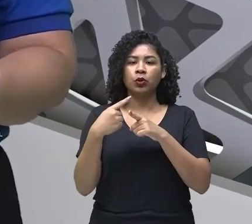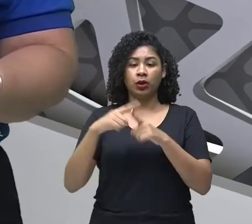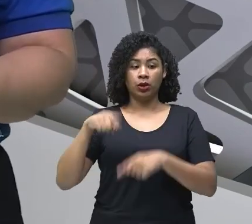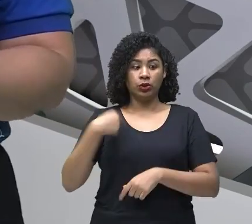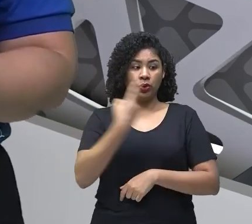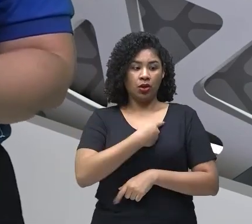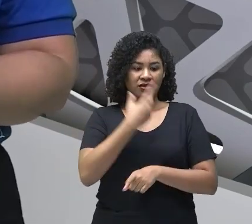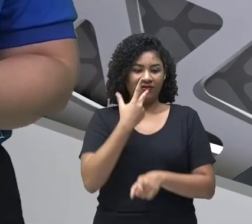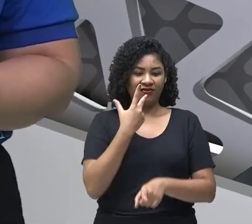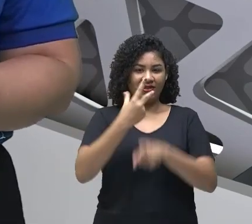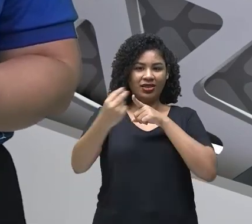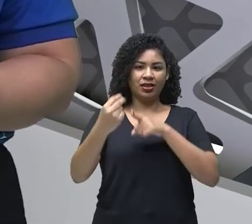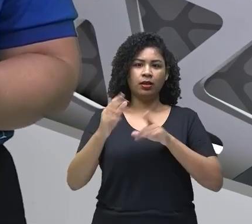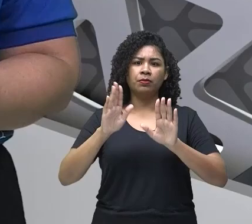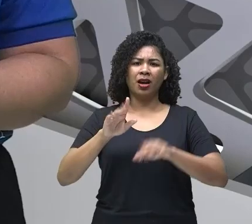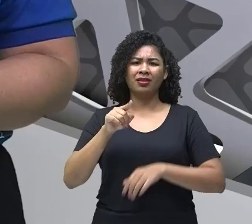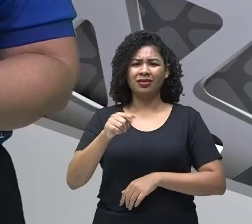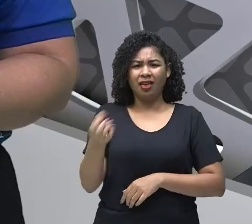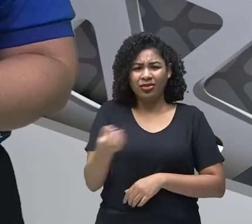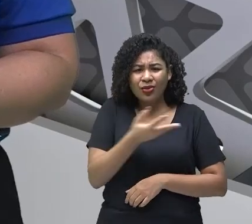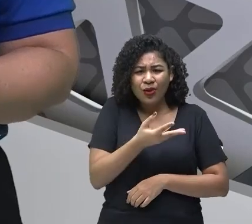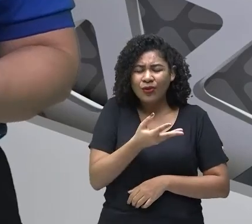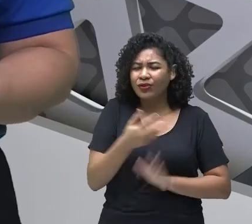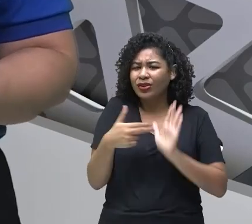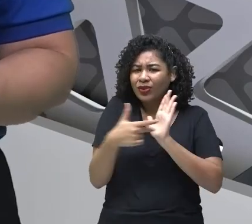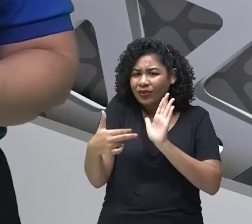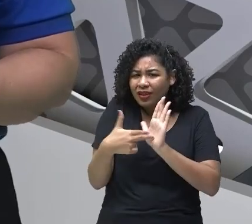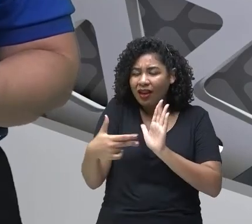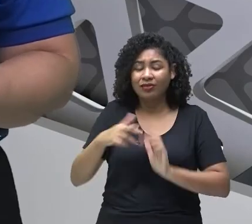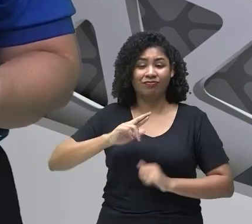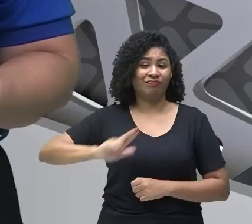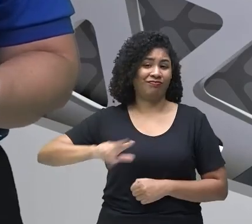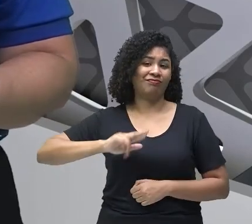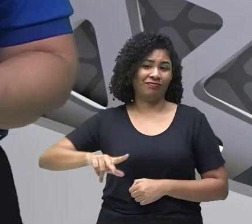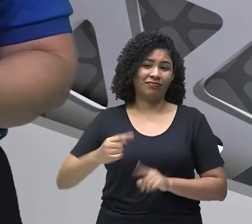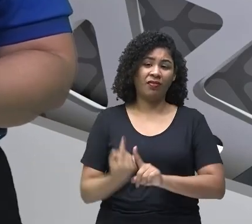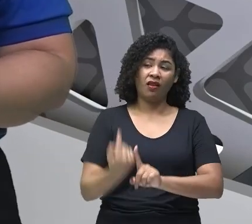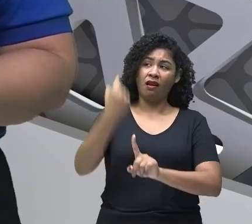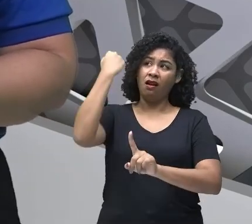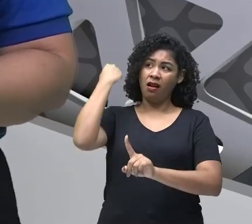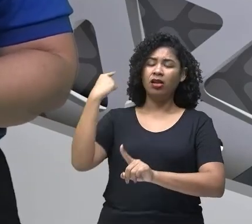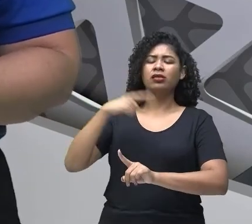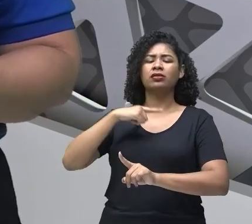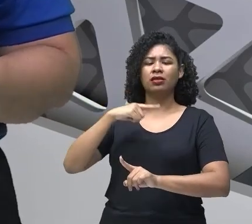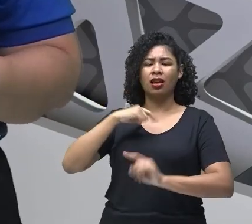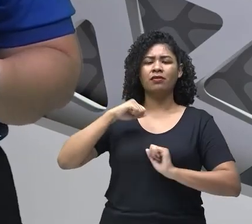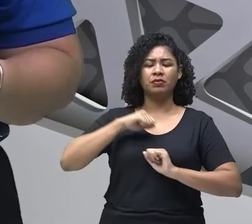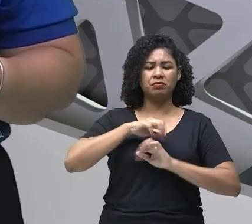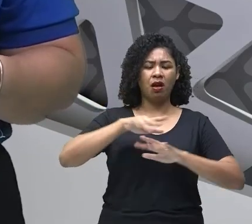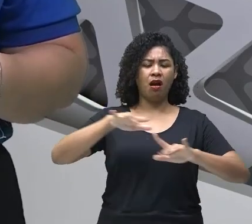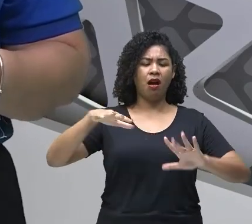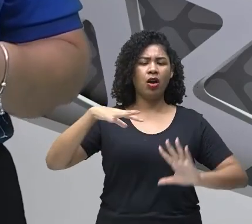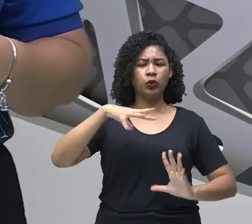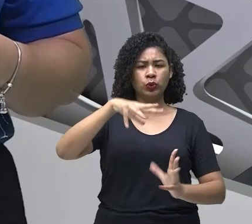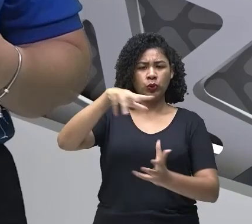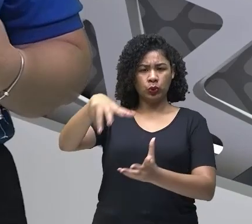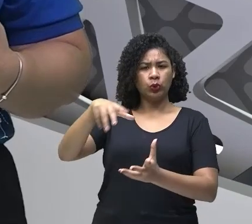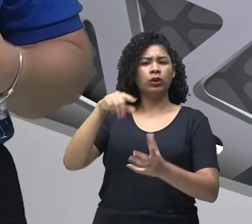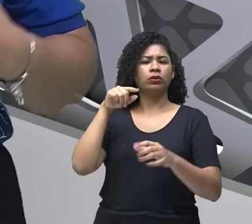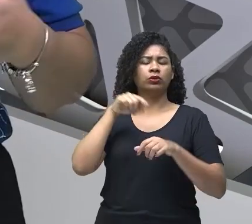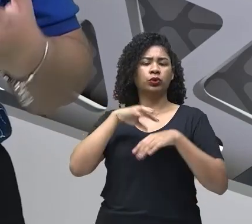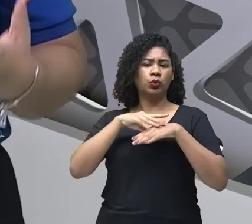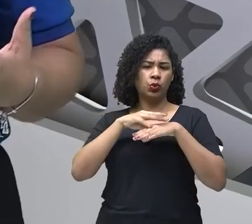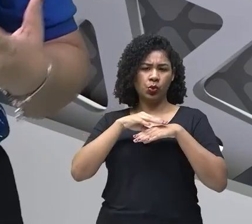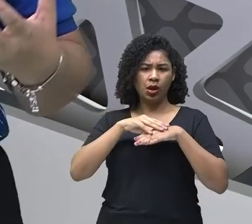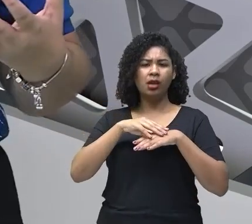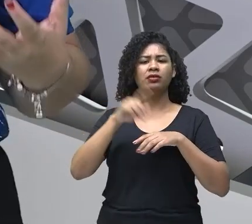passamos, não é novo na história da humanidade. Nós já tivemos outras pandemias que também